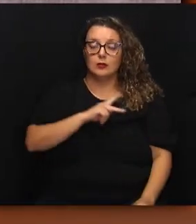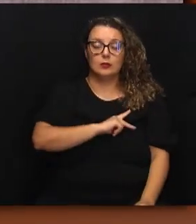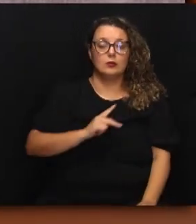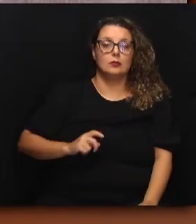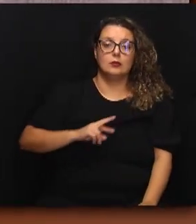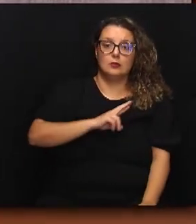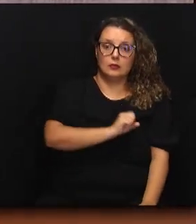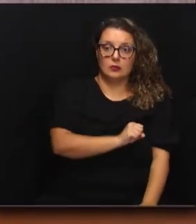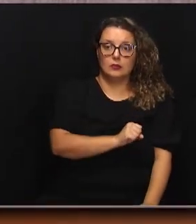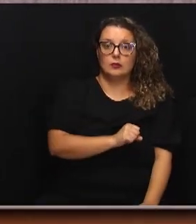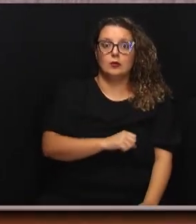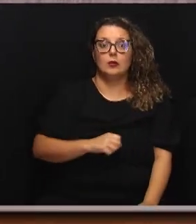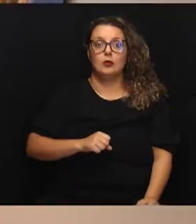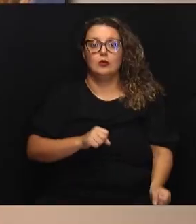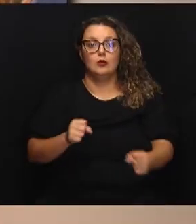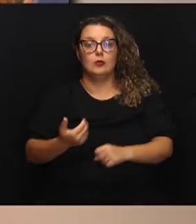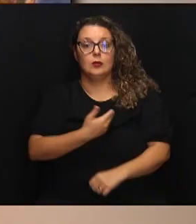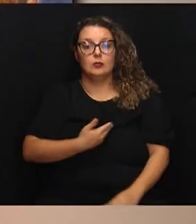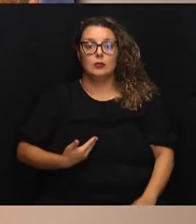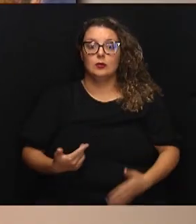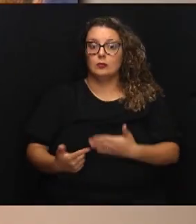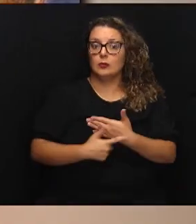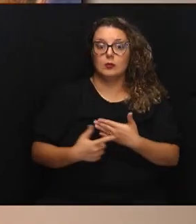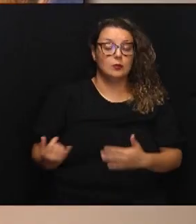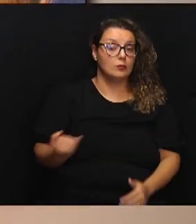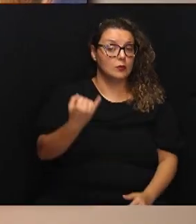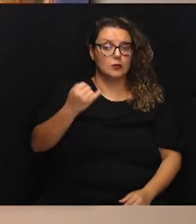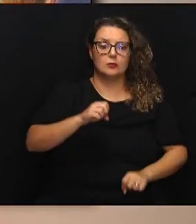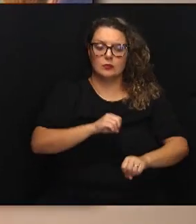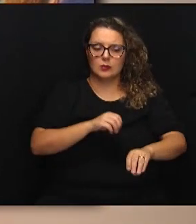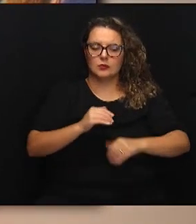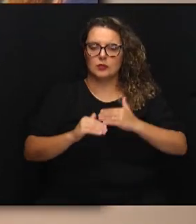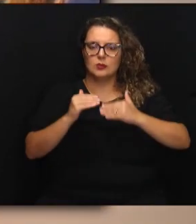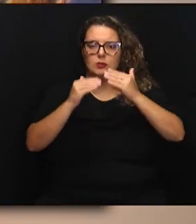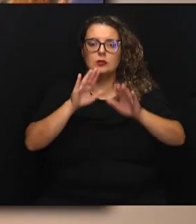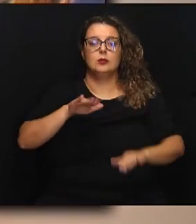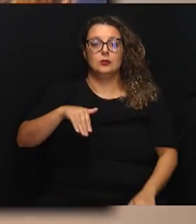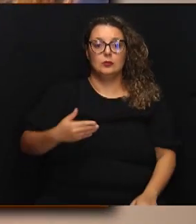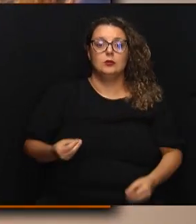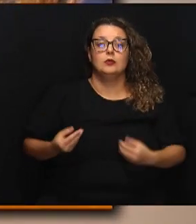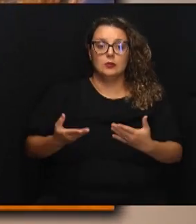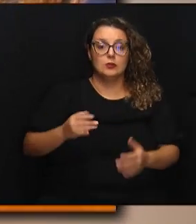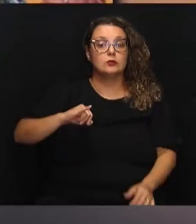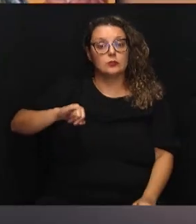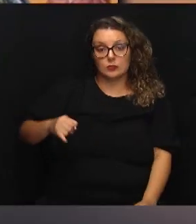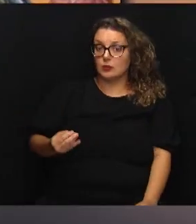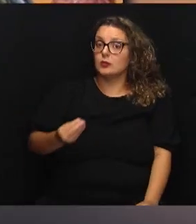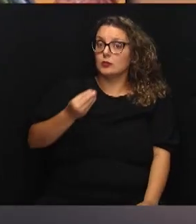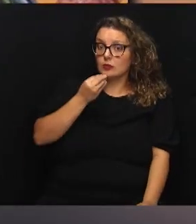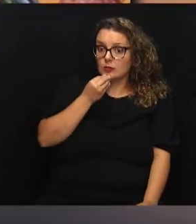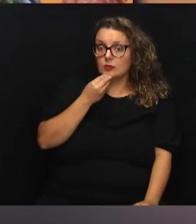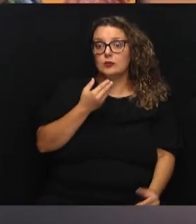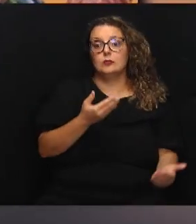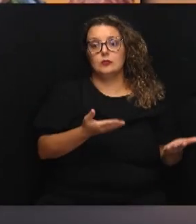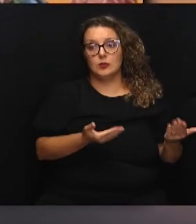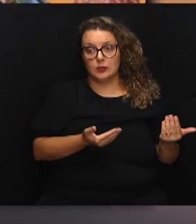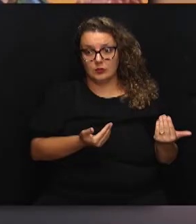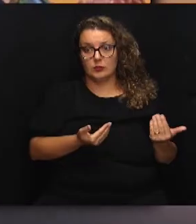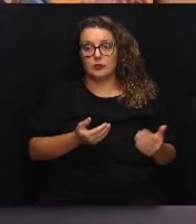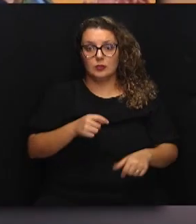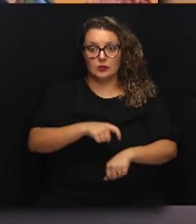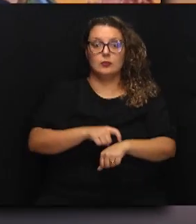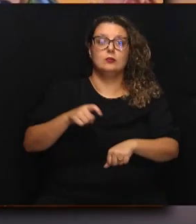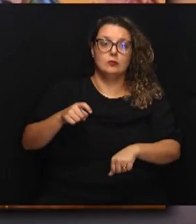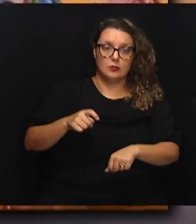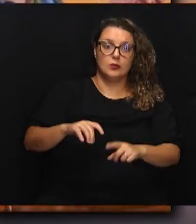tem um papel fundamental de formação, quando proporciona oportunidades para os jovens em situação